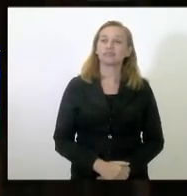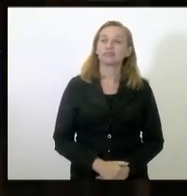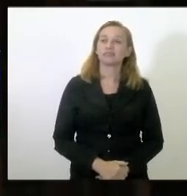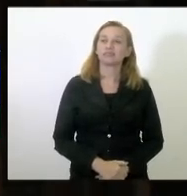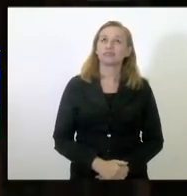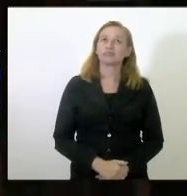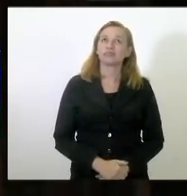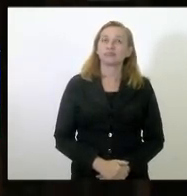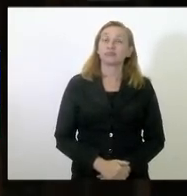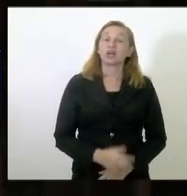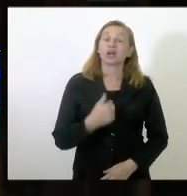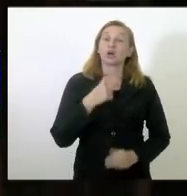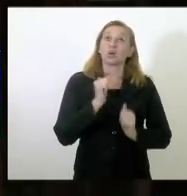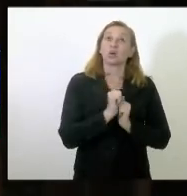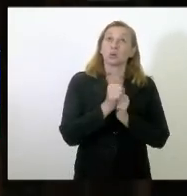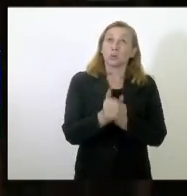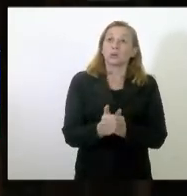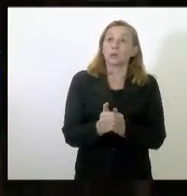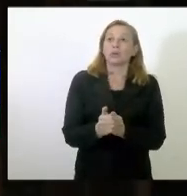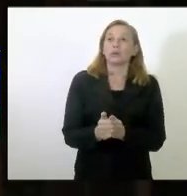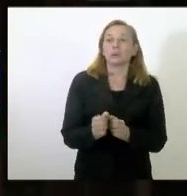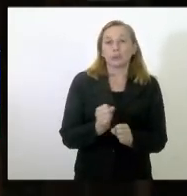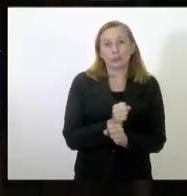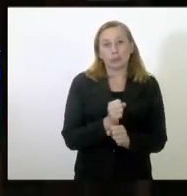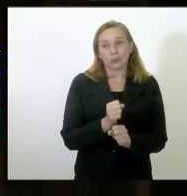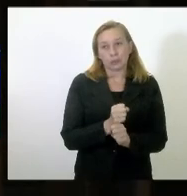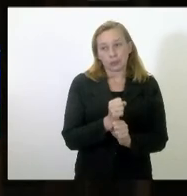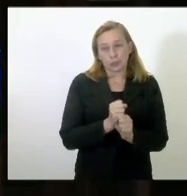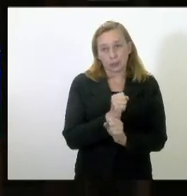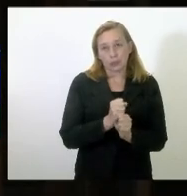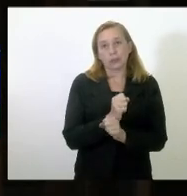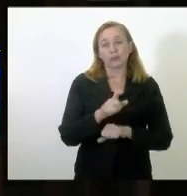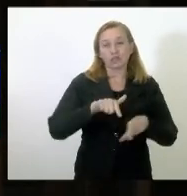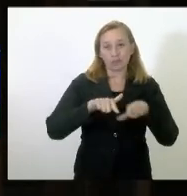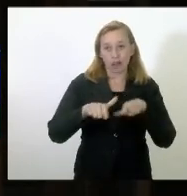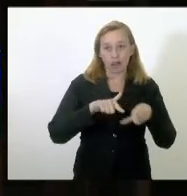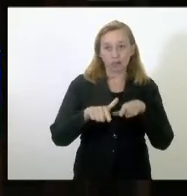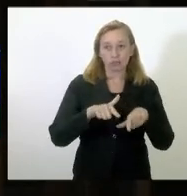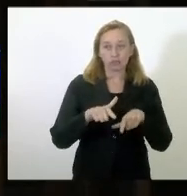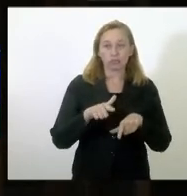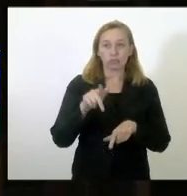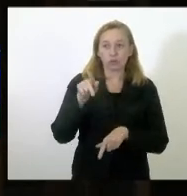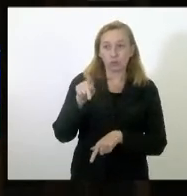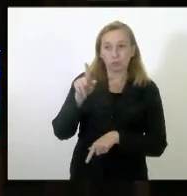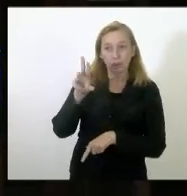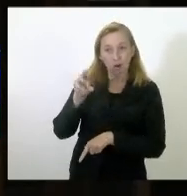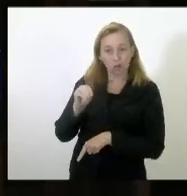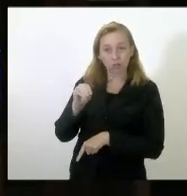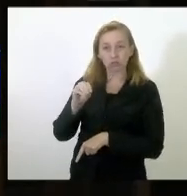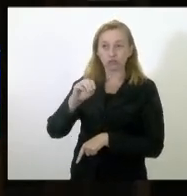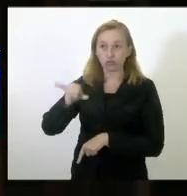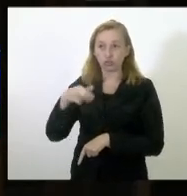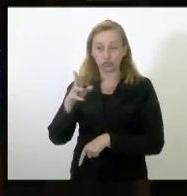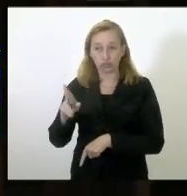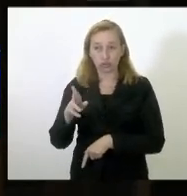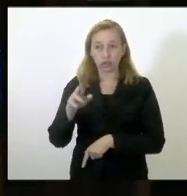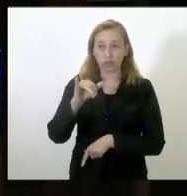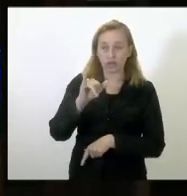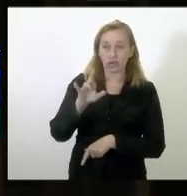eu tenho acompanhado há muito tempo o trabalho do Paulo Júnior lá em Miracema.